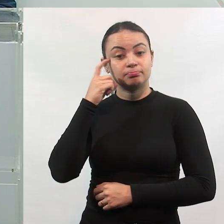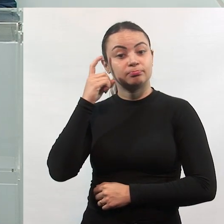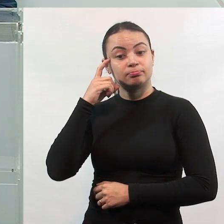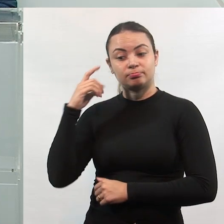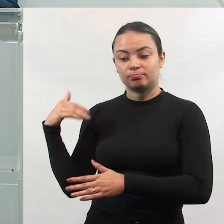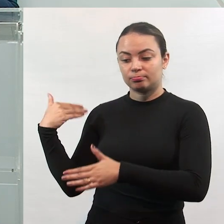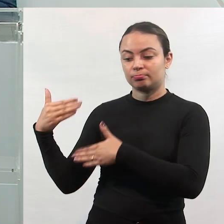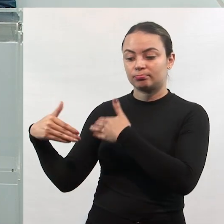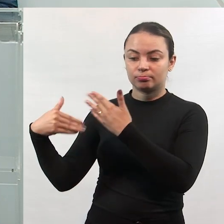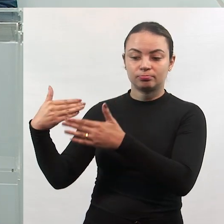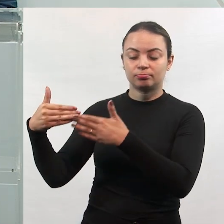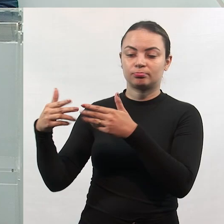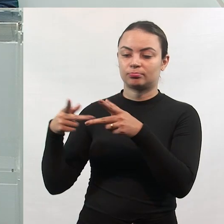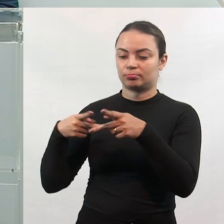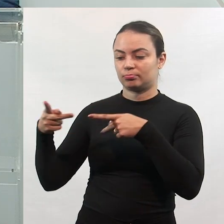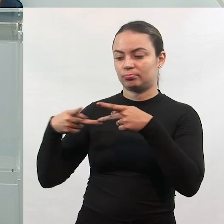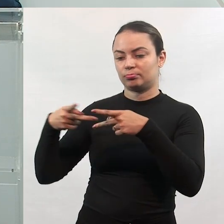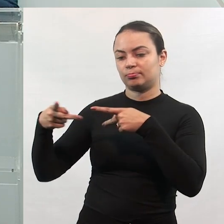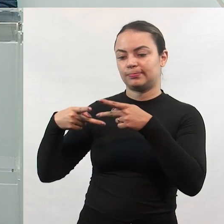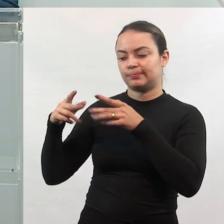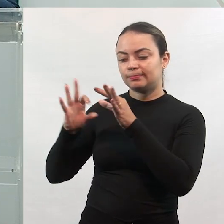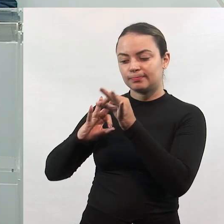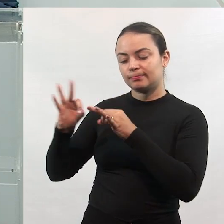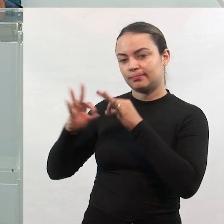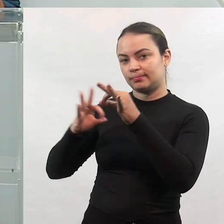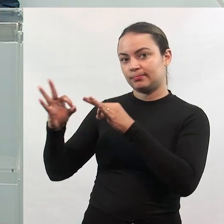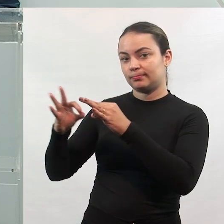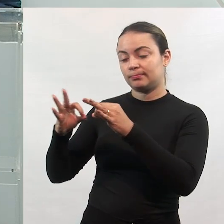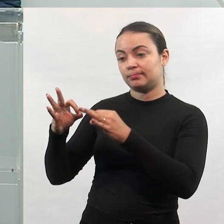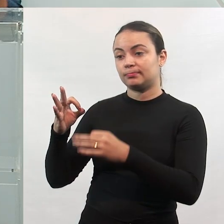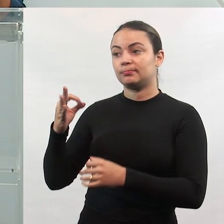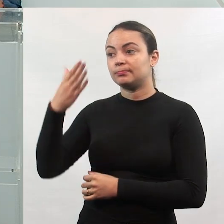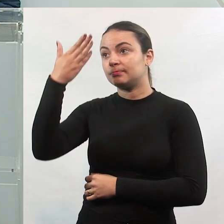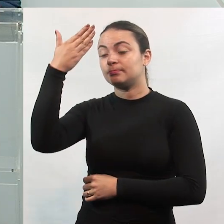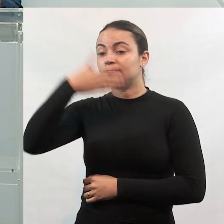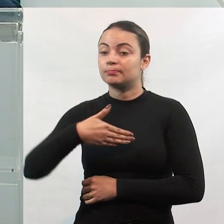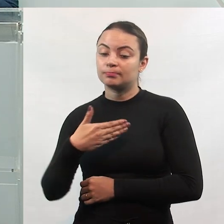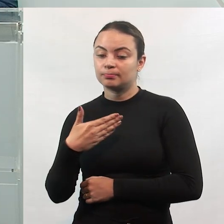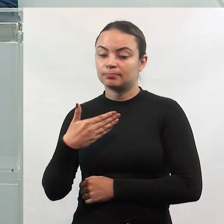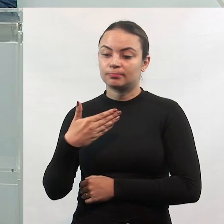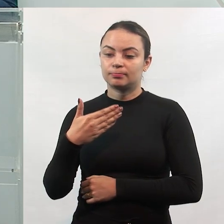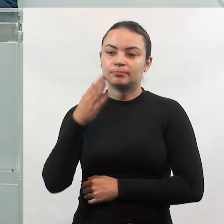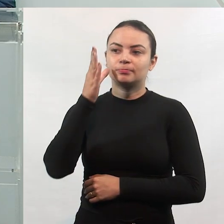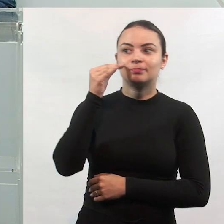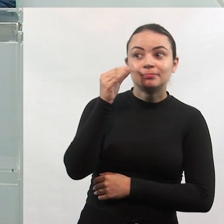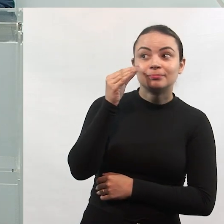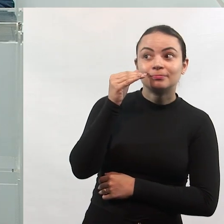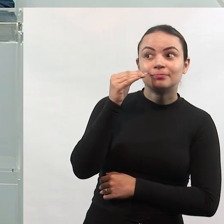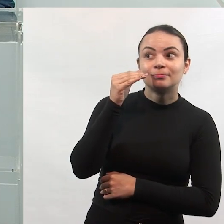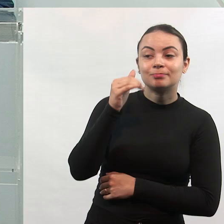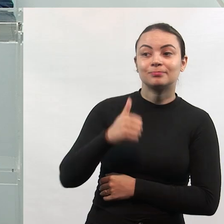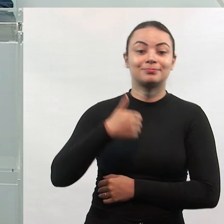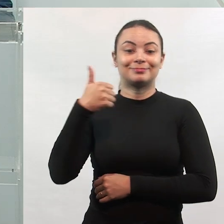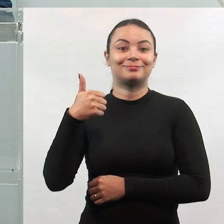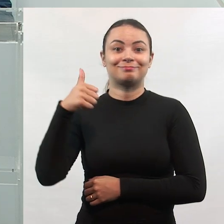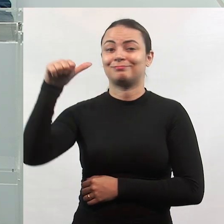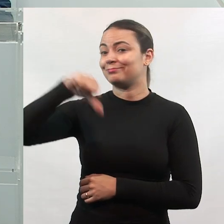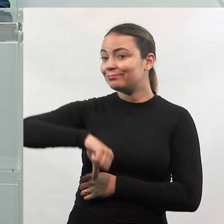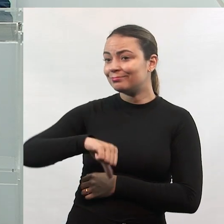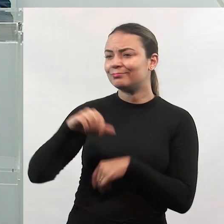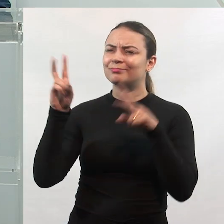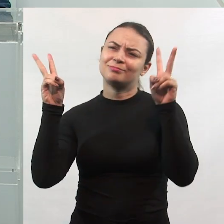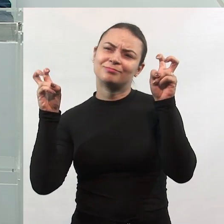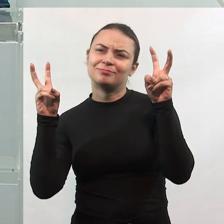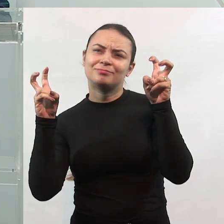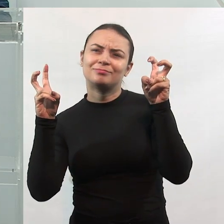proposta de pesquisa. E o projeto de pesquisa, ele serve a isso também. Ele serve para você verificar o quão interessante, o quão impactante,